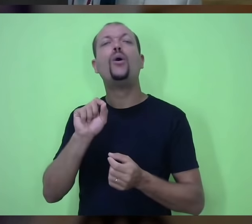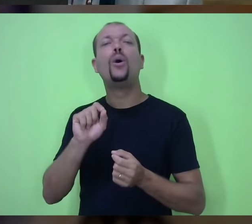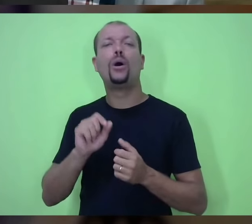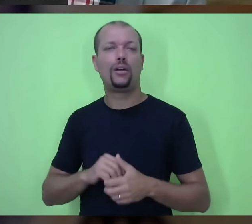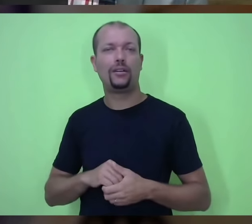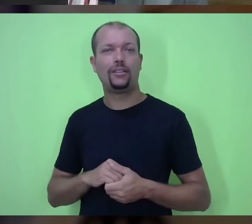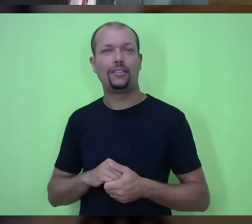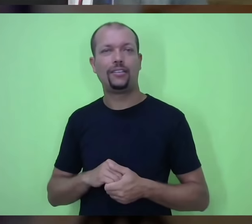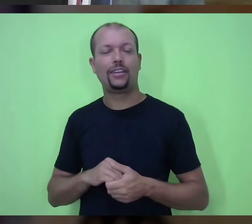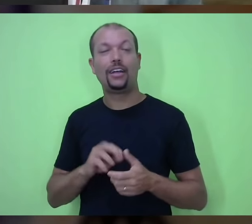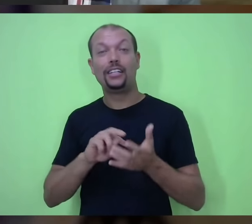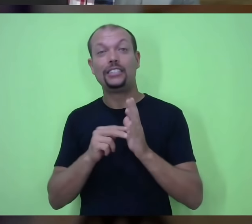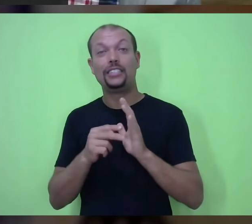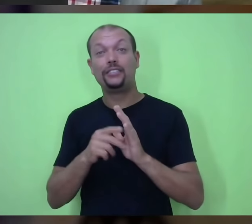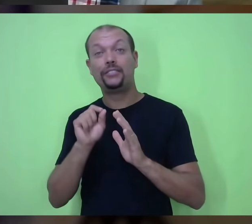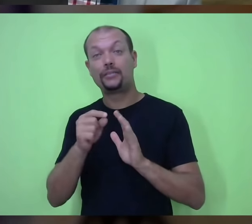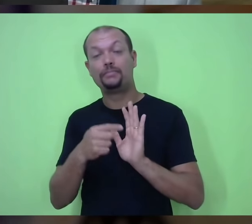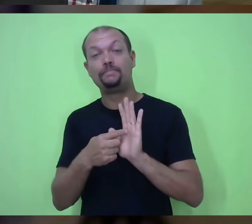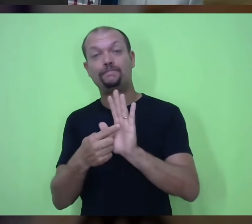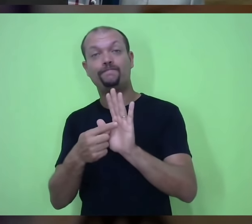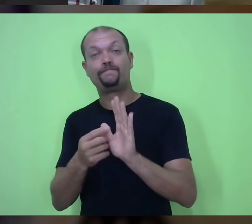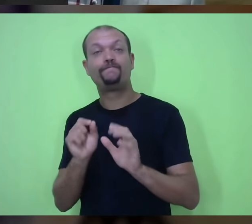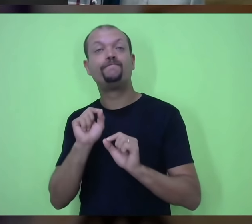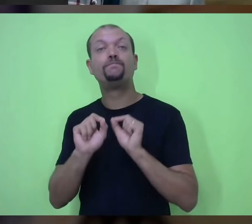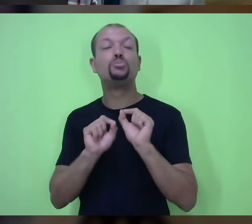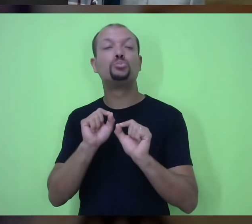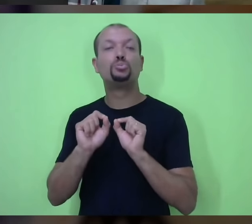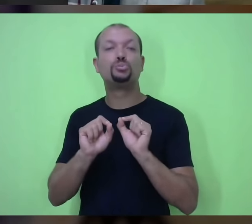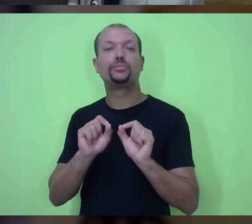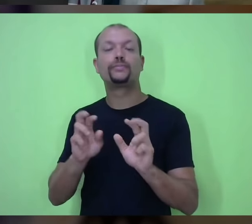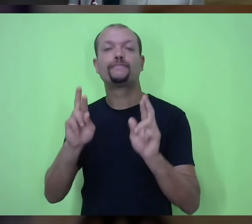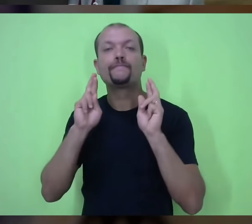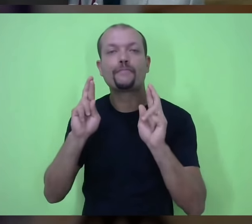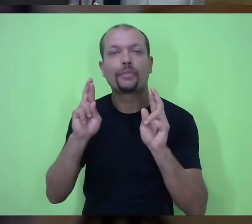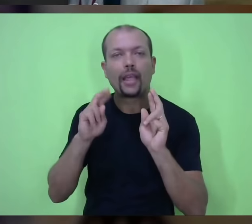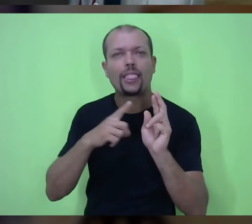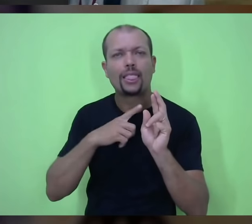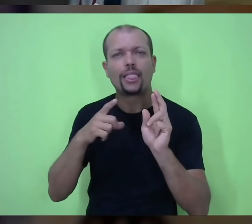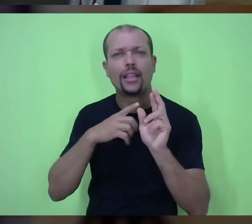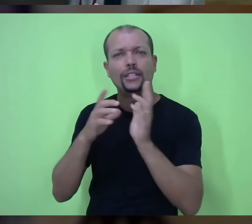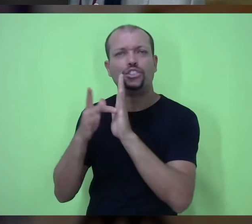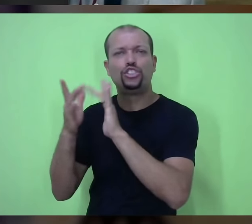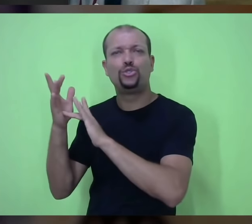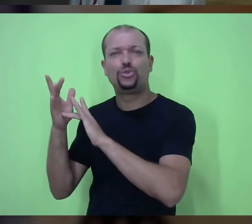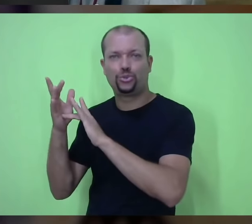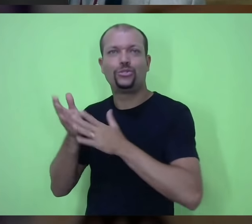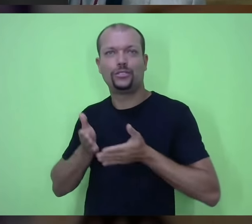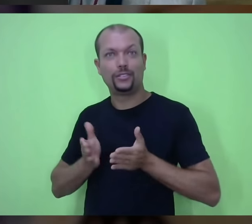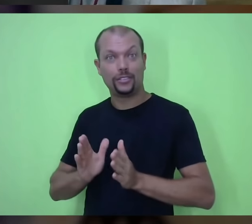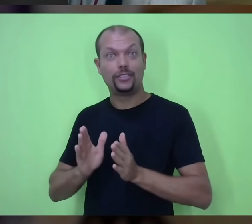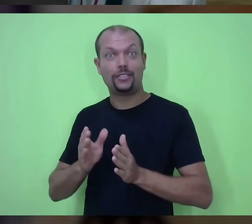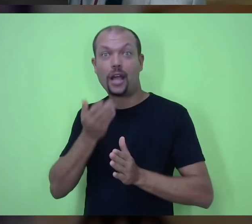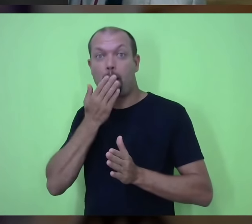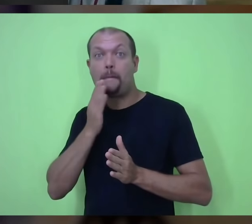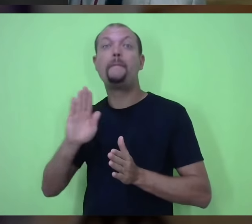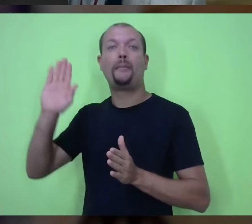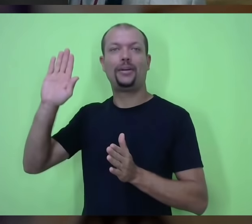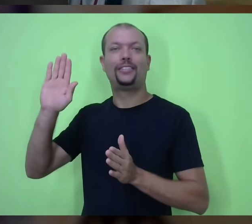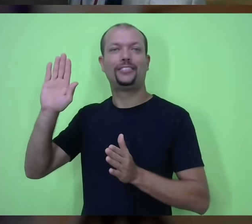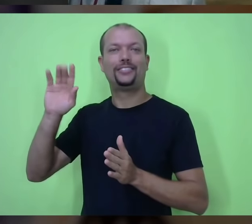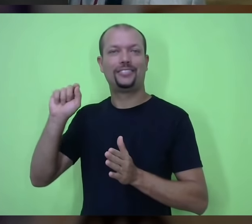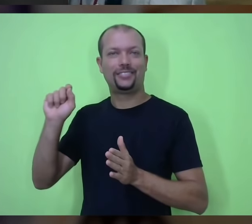é uma forma de materializar a expectativa vindoura daquele que é o cumprimento da